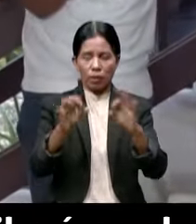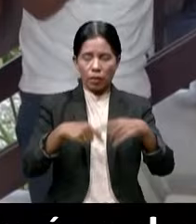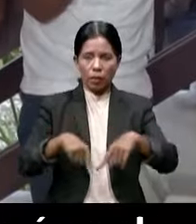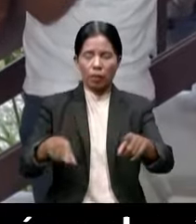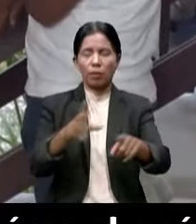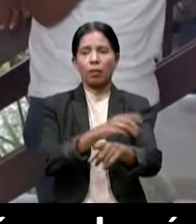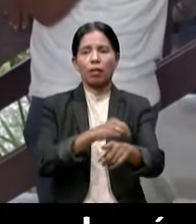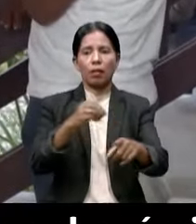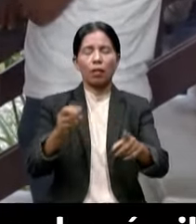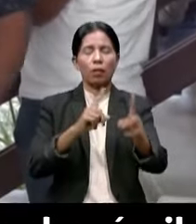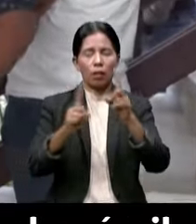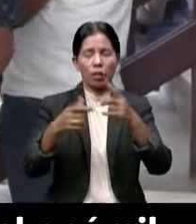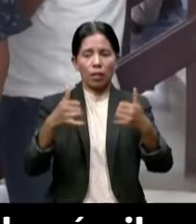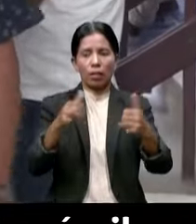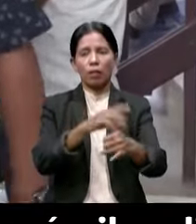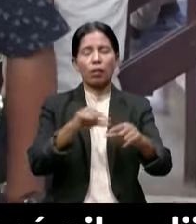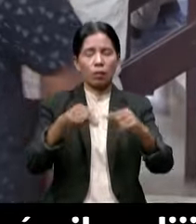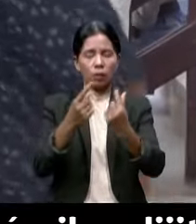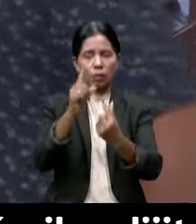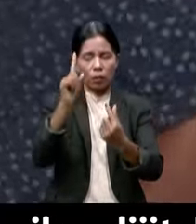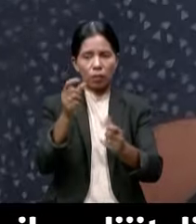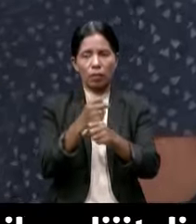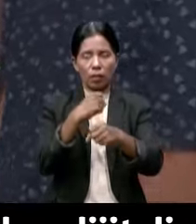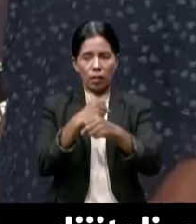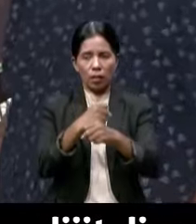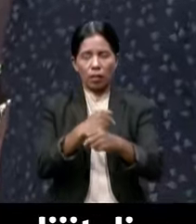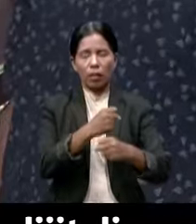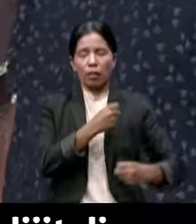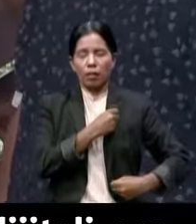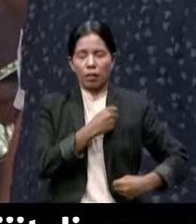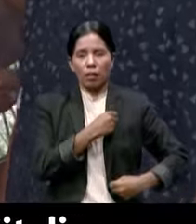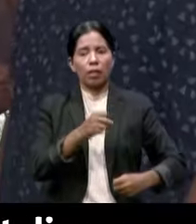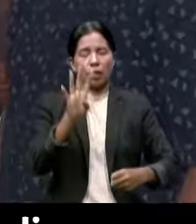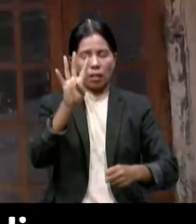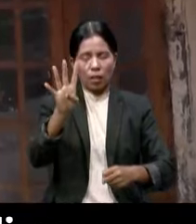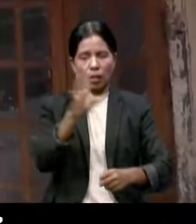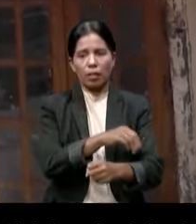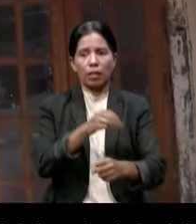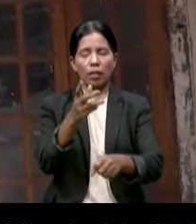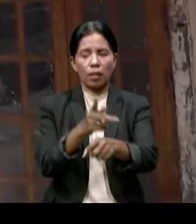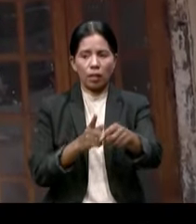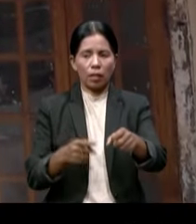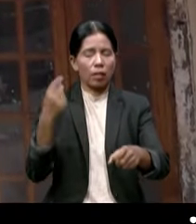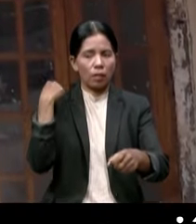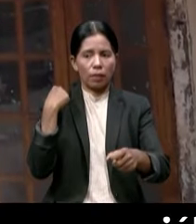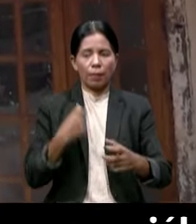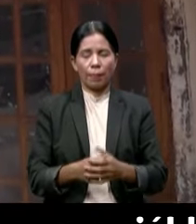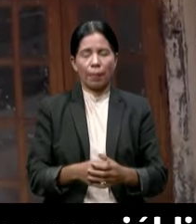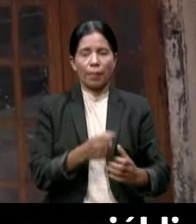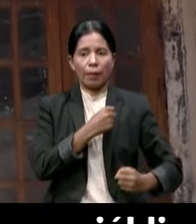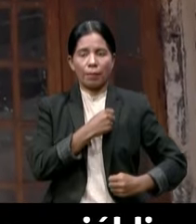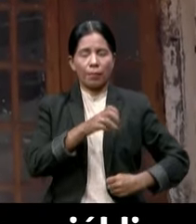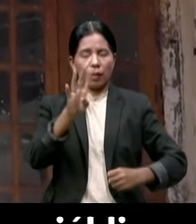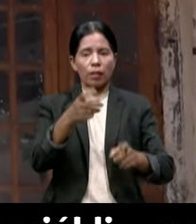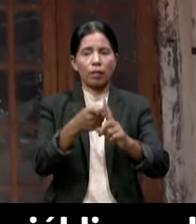hola anin konversa halimar derpente grupu ida halo asal tu ba militar na ingat ne hodi resulta kane kia isin lolon no militar na ingat